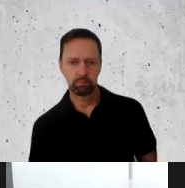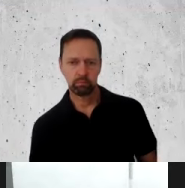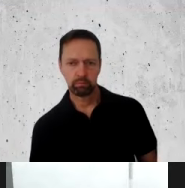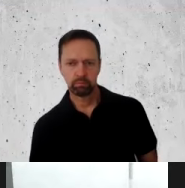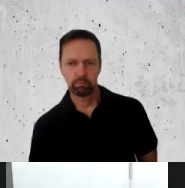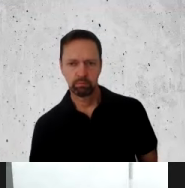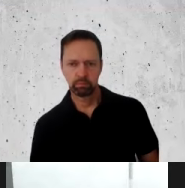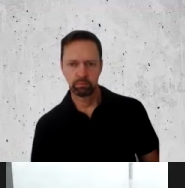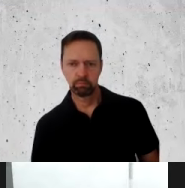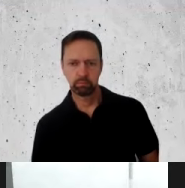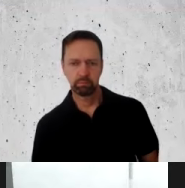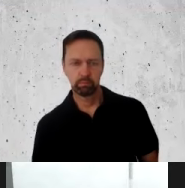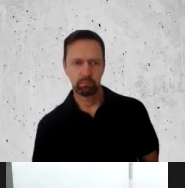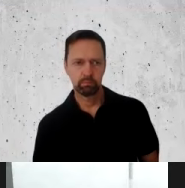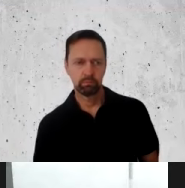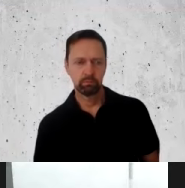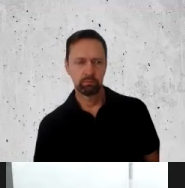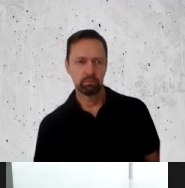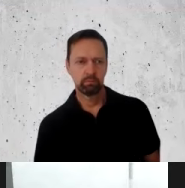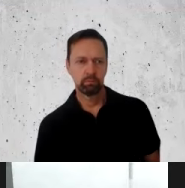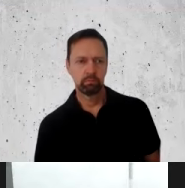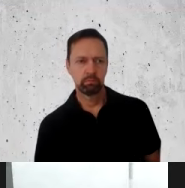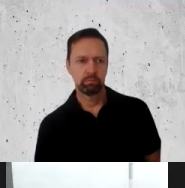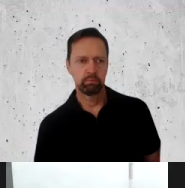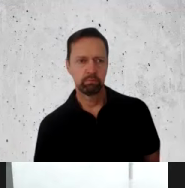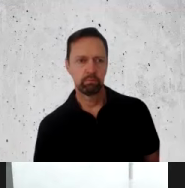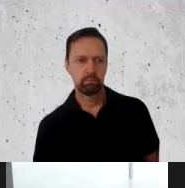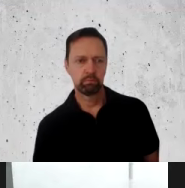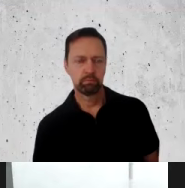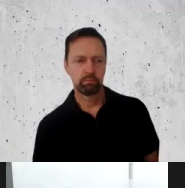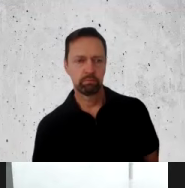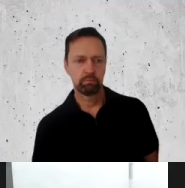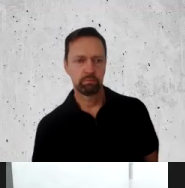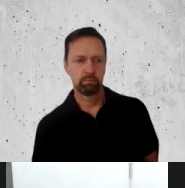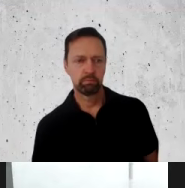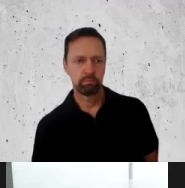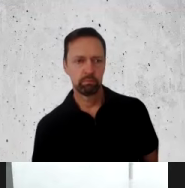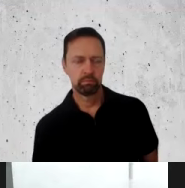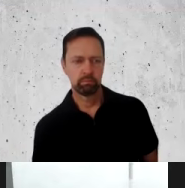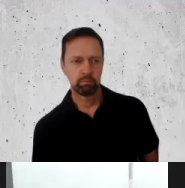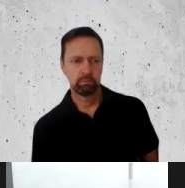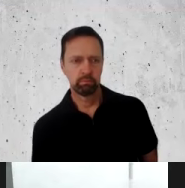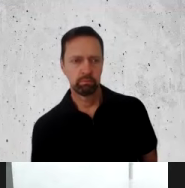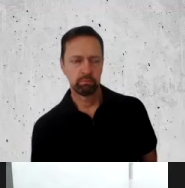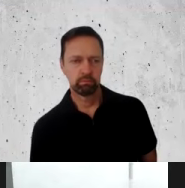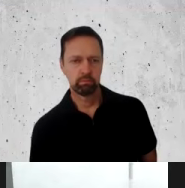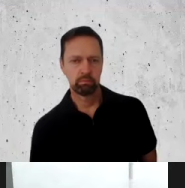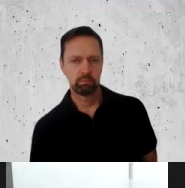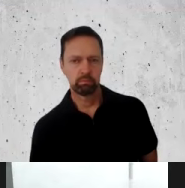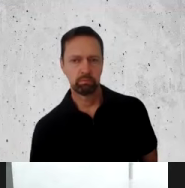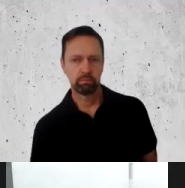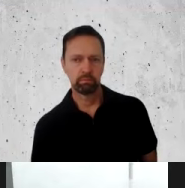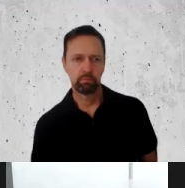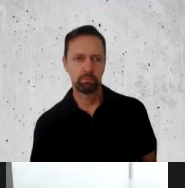em 2009, mas o CNJ ele vai estar disponibilizando em poucos meses aí